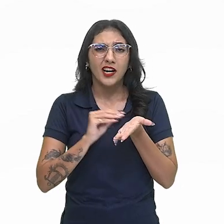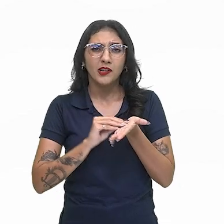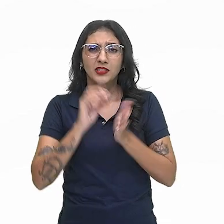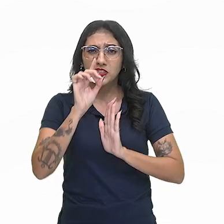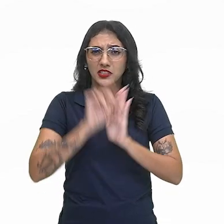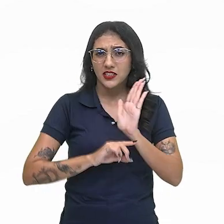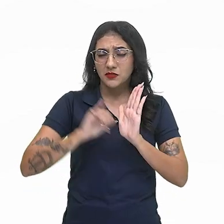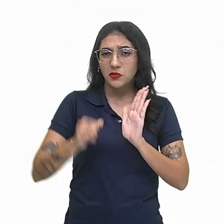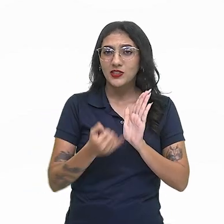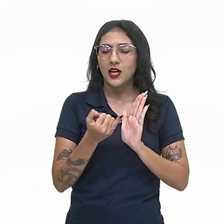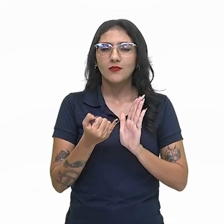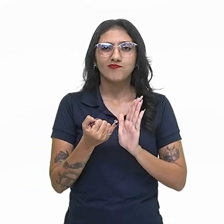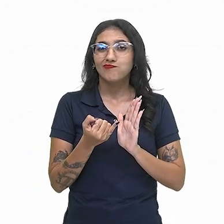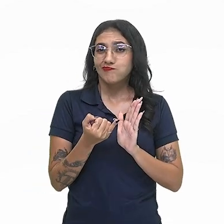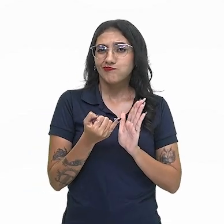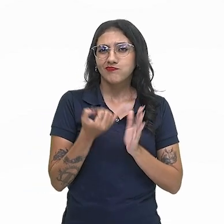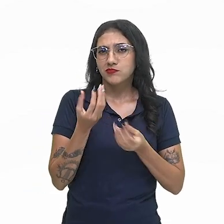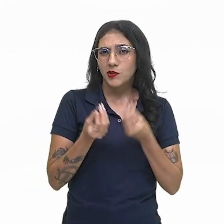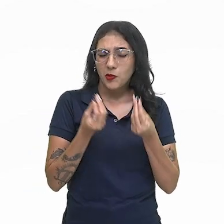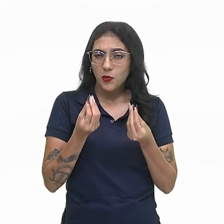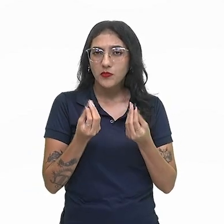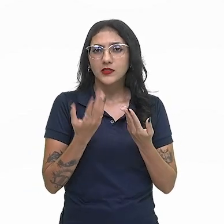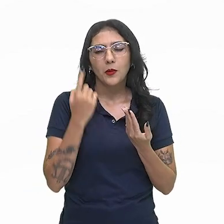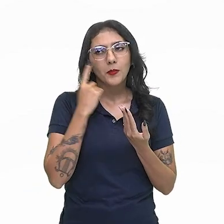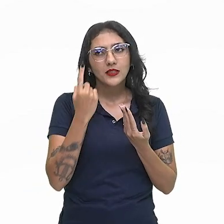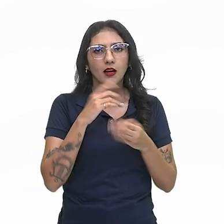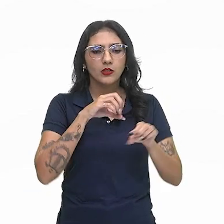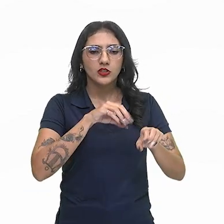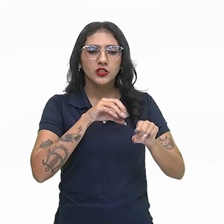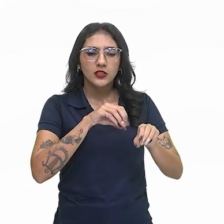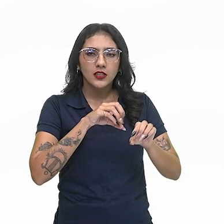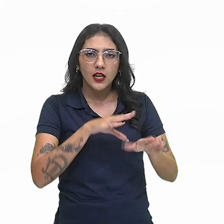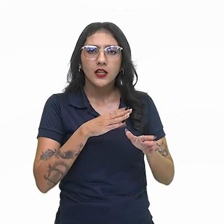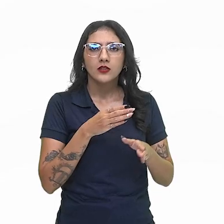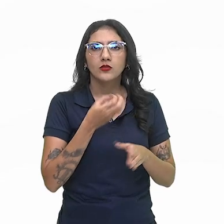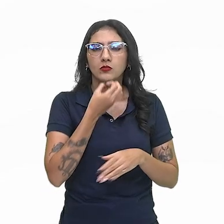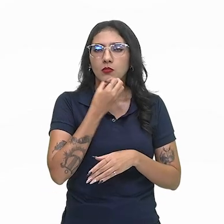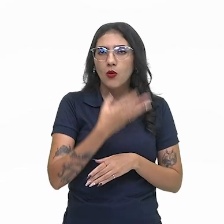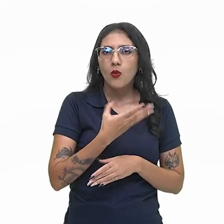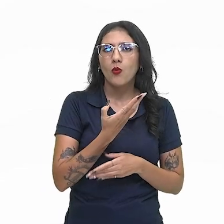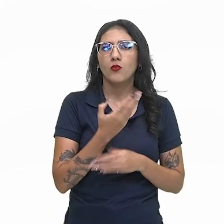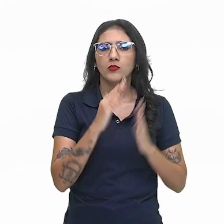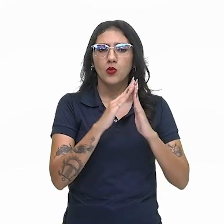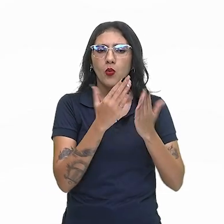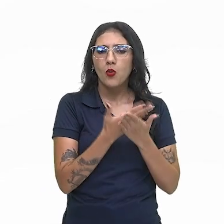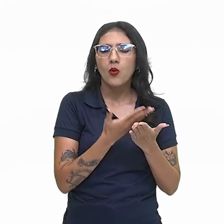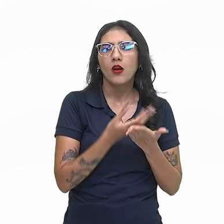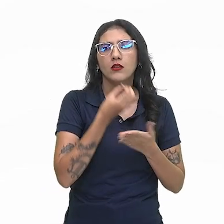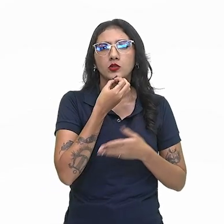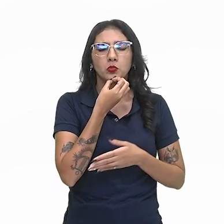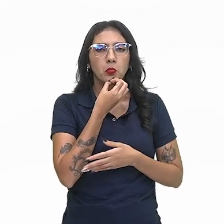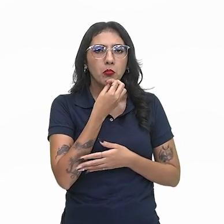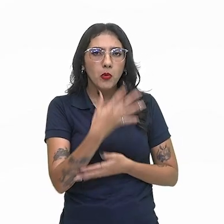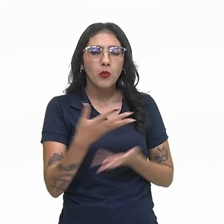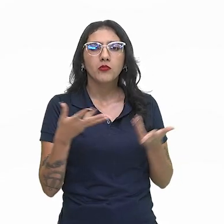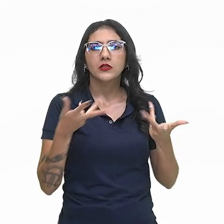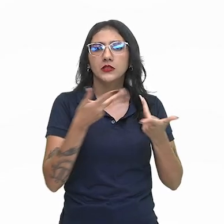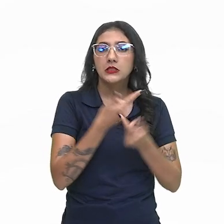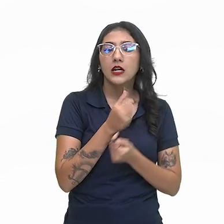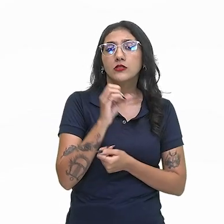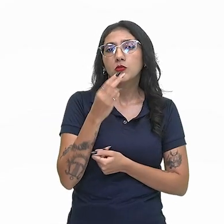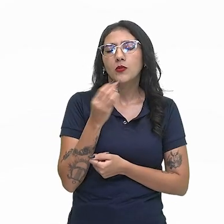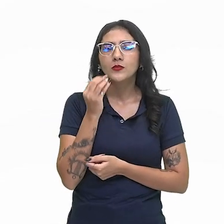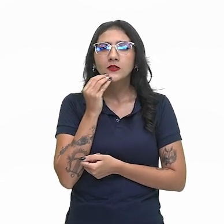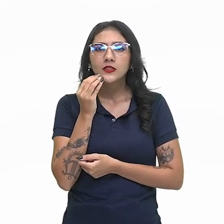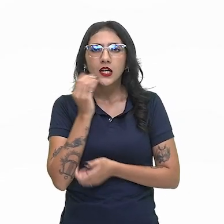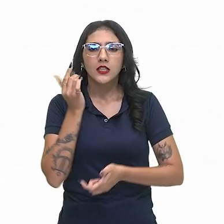a educação, a saúde, a uma escola de qualidade, né? Então, ao trabalho, ao emprego,